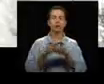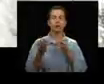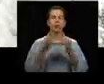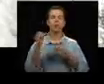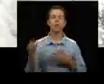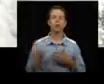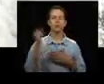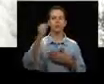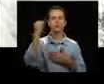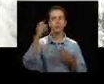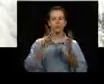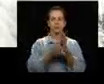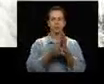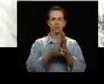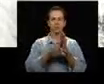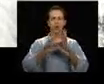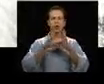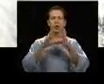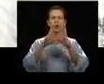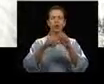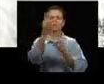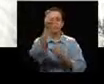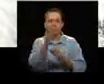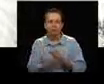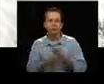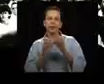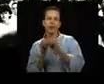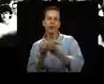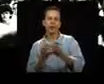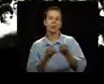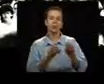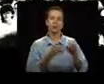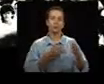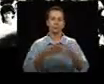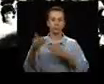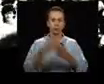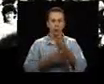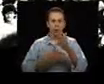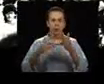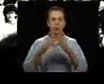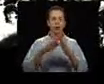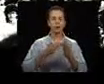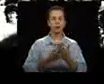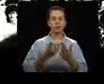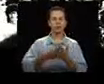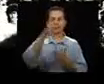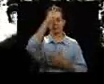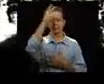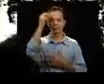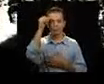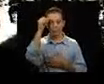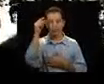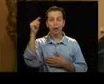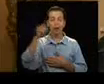muito profunda com valorizar, né, a figura dos educadores e das educadoras da